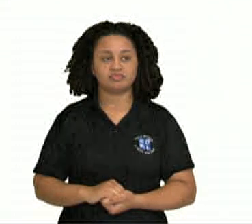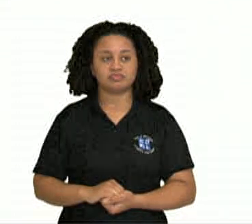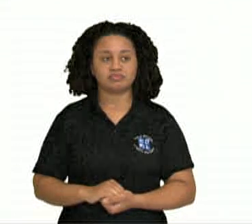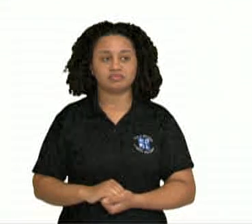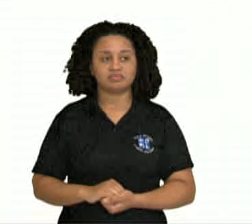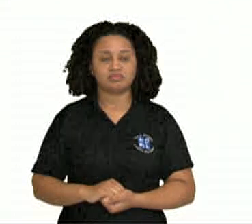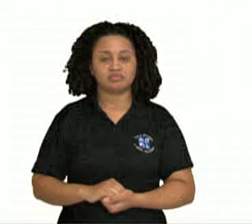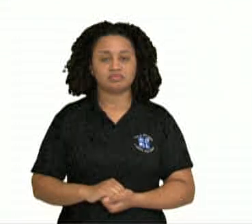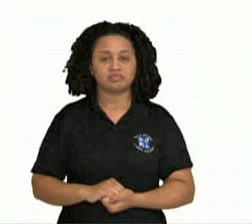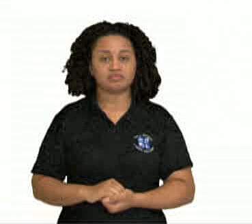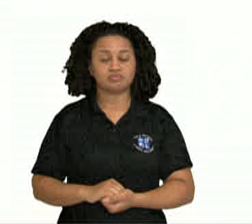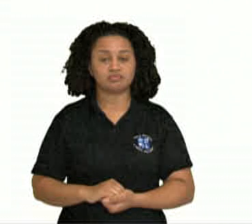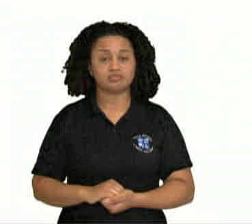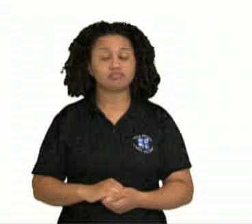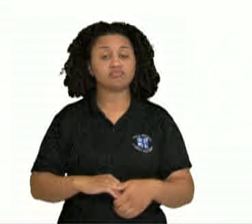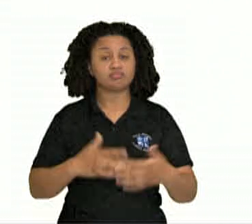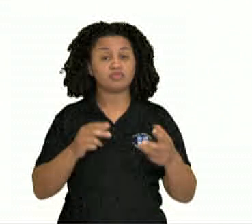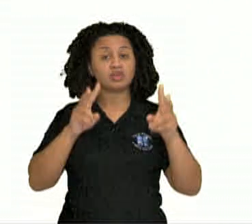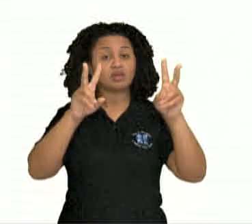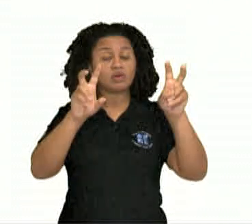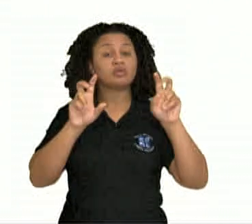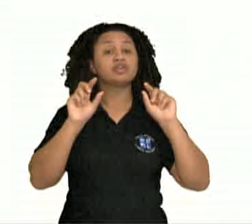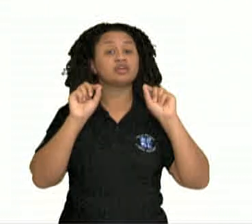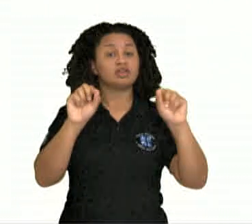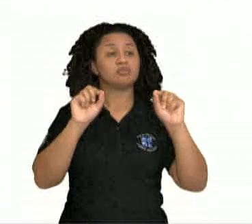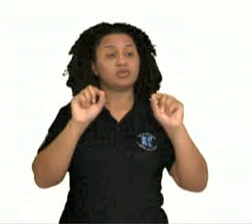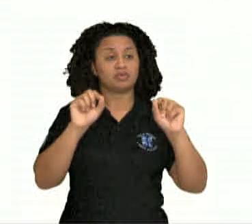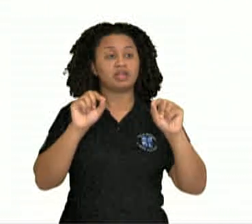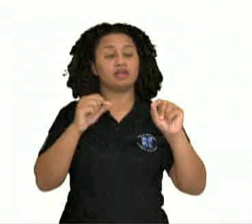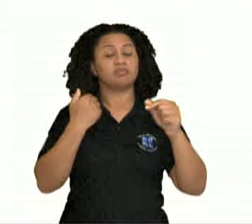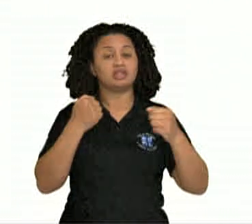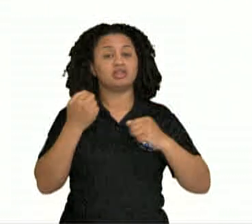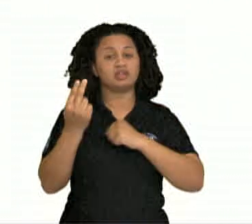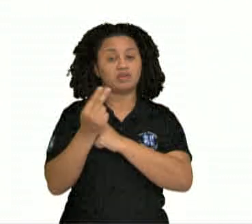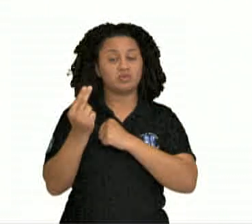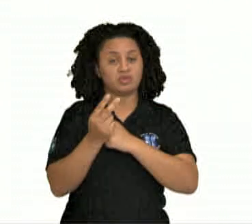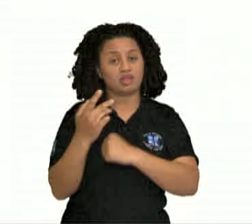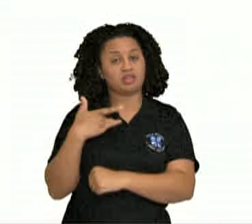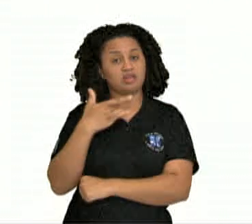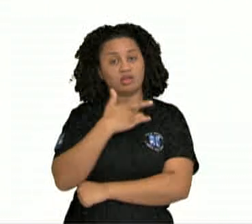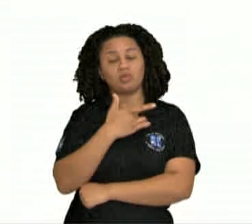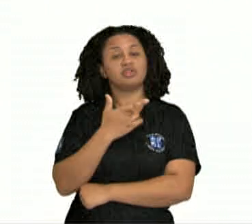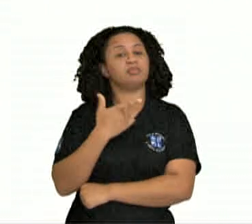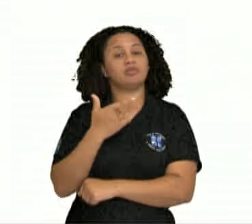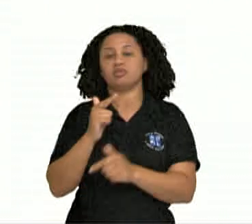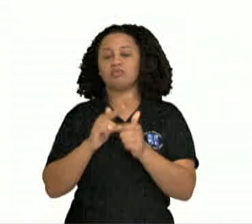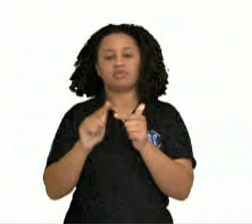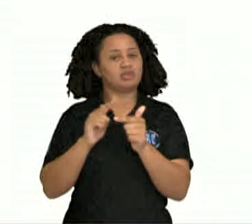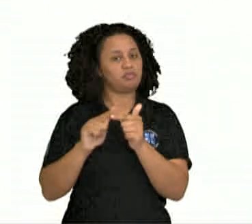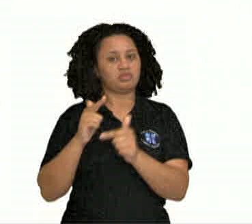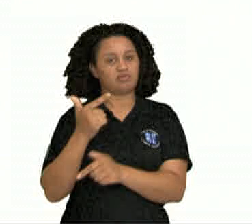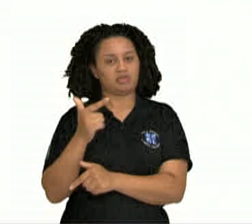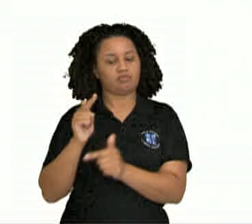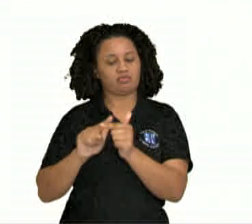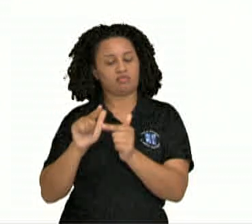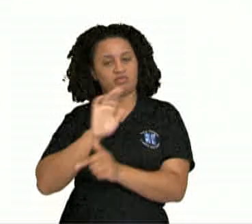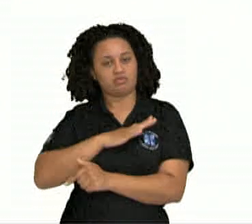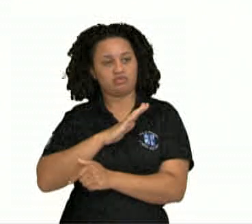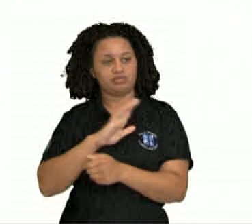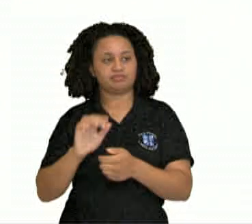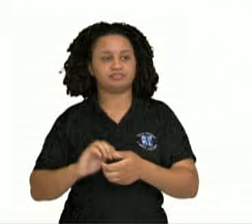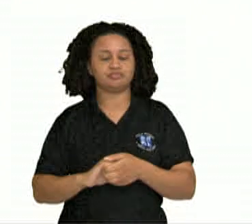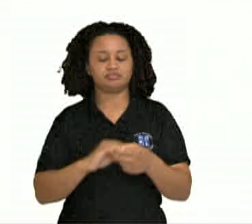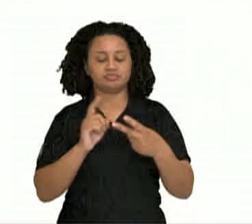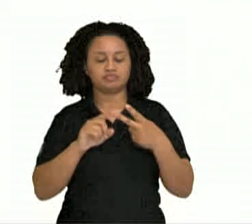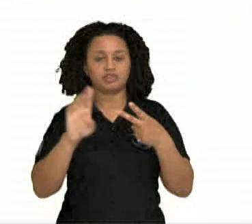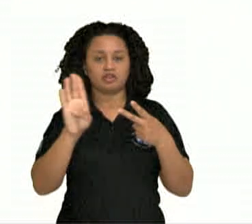não padecer do coração. O tema é esse, tá? Para não padecer do coração. Em la B, para escrever o texto,